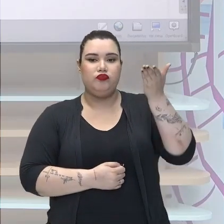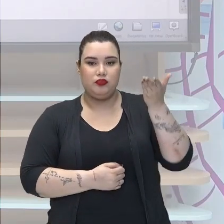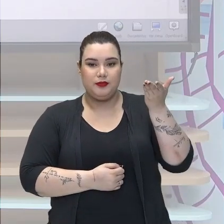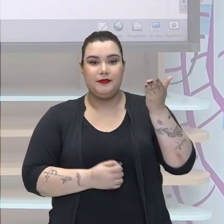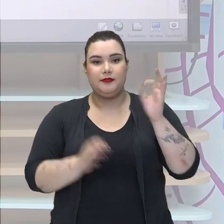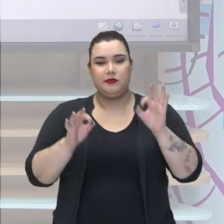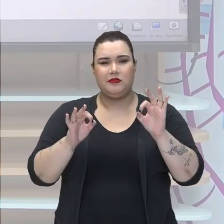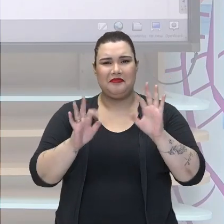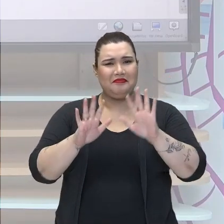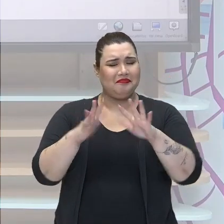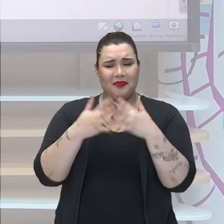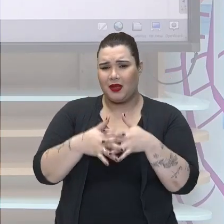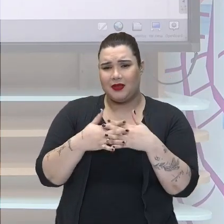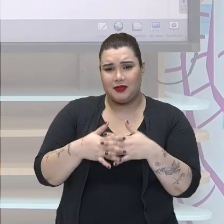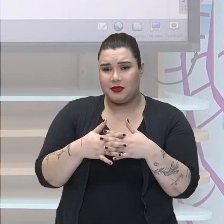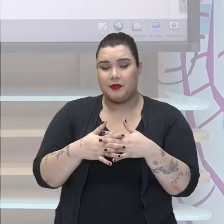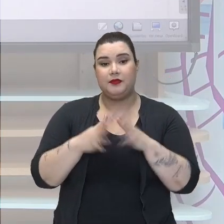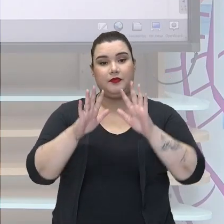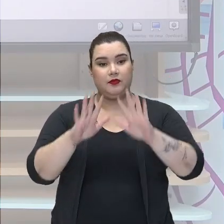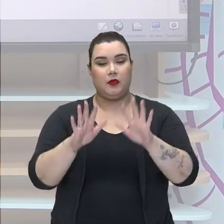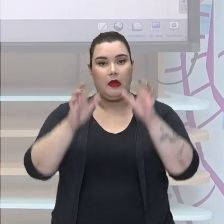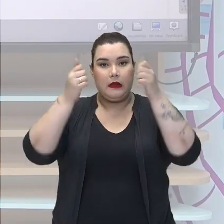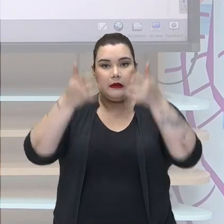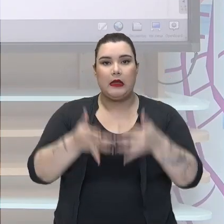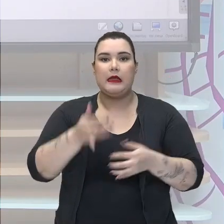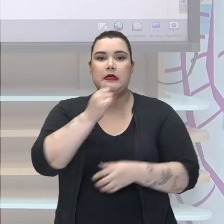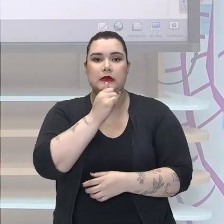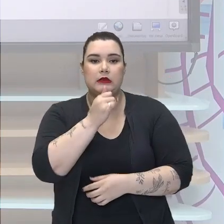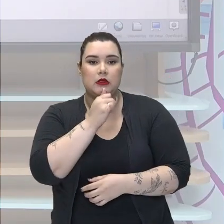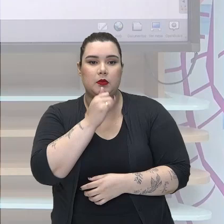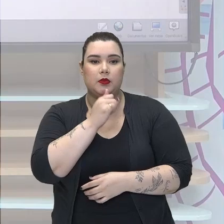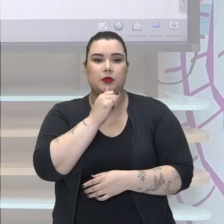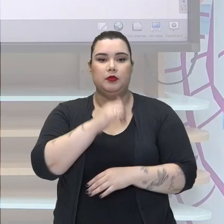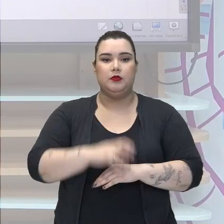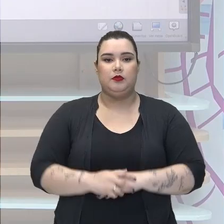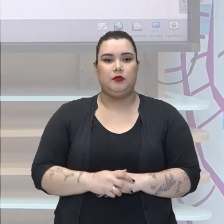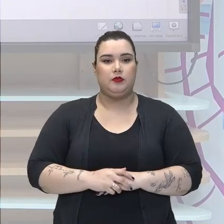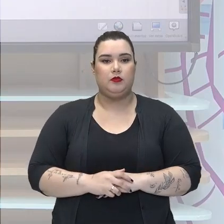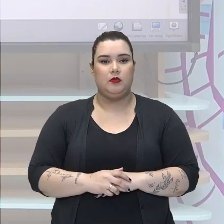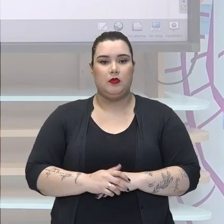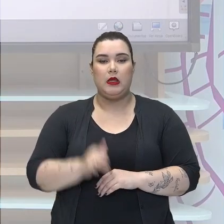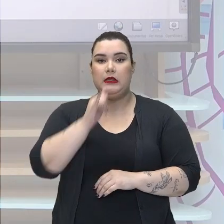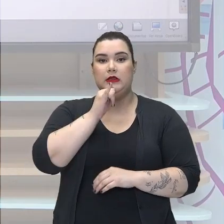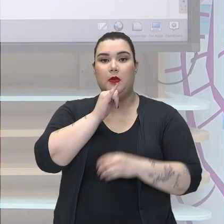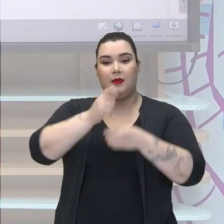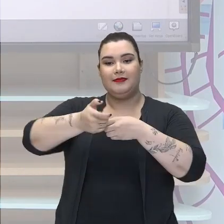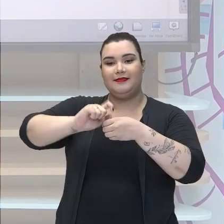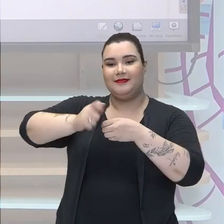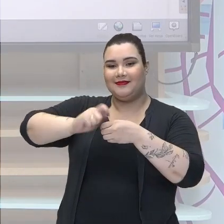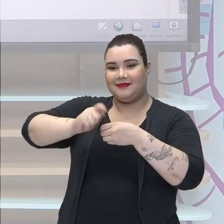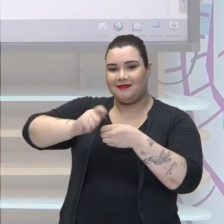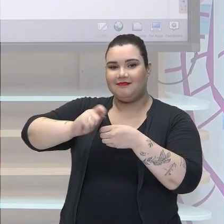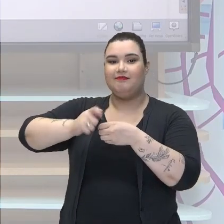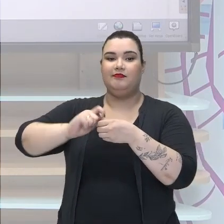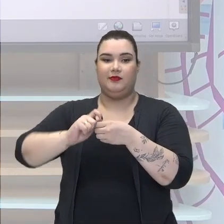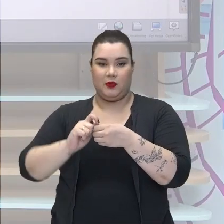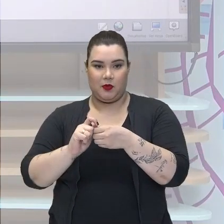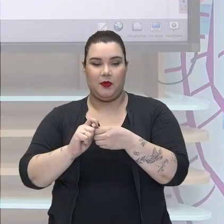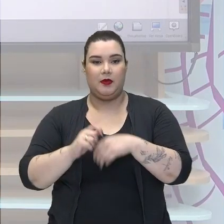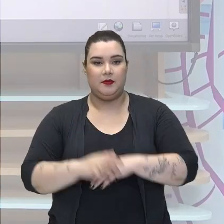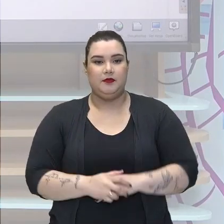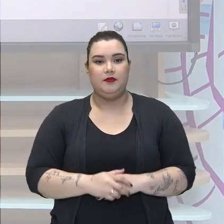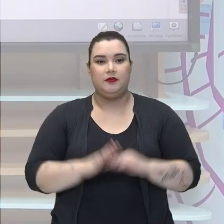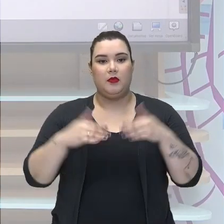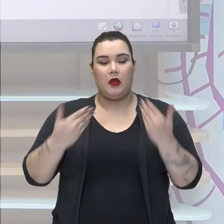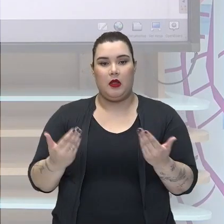não entendi. Exemplifique. Bem, vou dar para vocês o exemplo do Tucumã. No mês de março, acredito eu, a